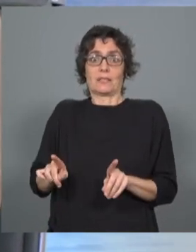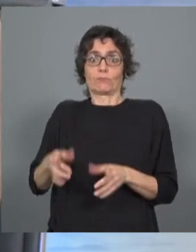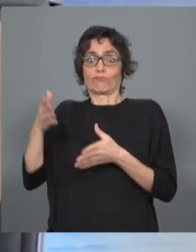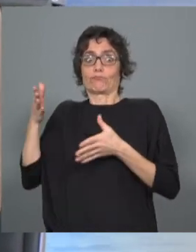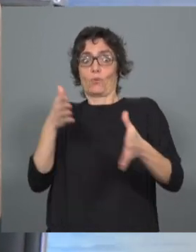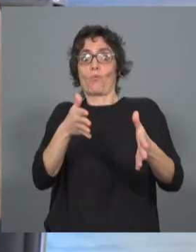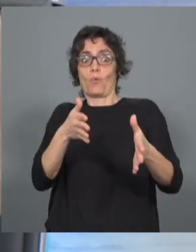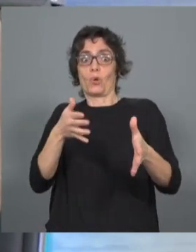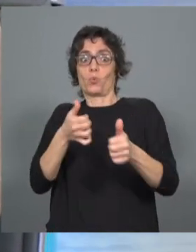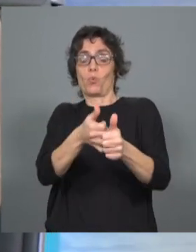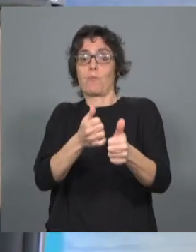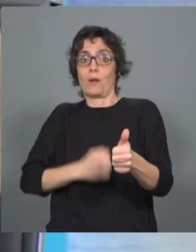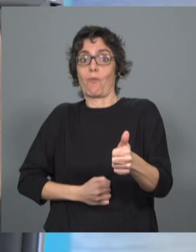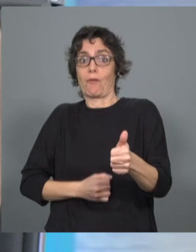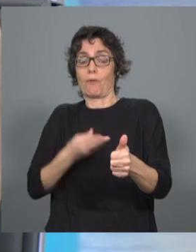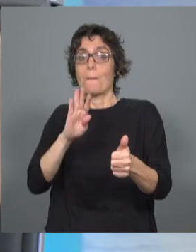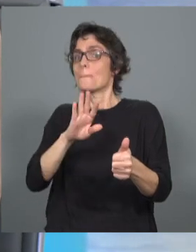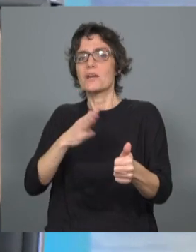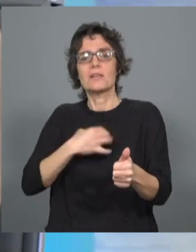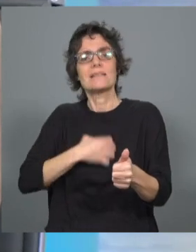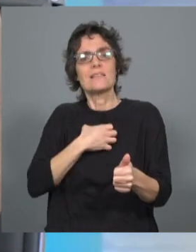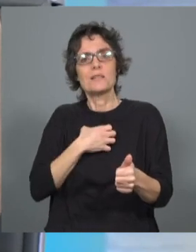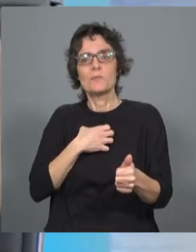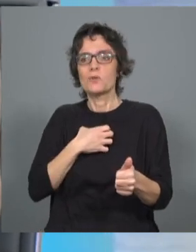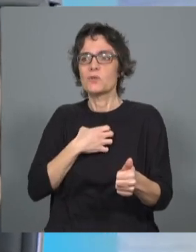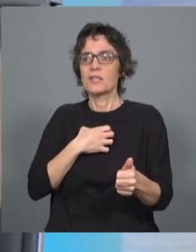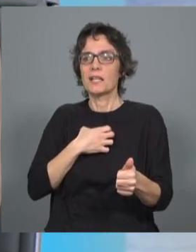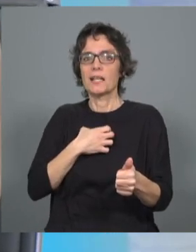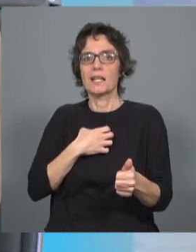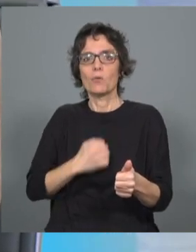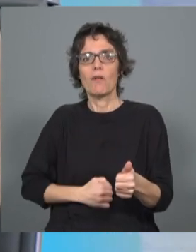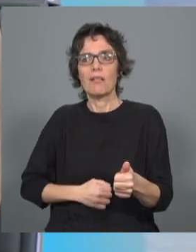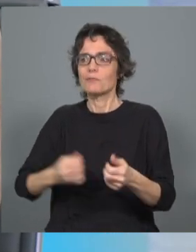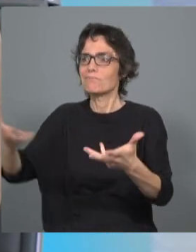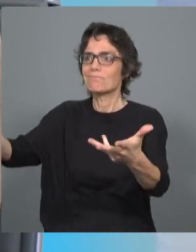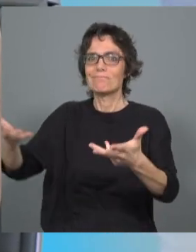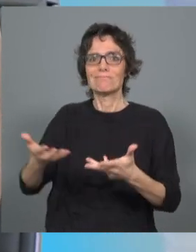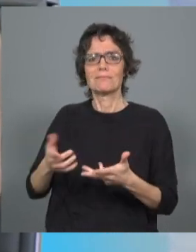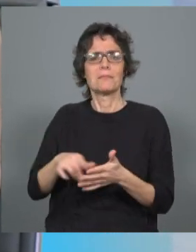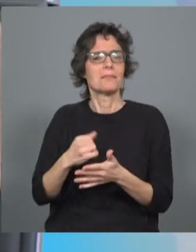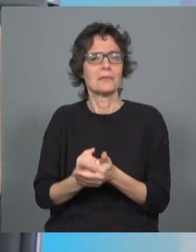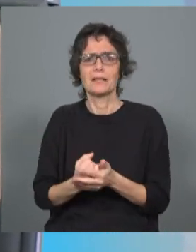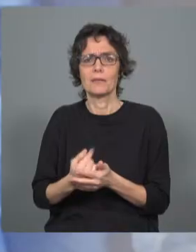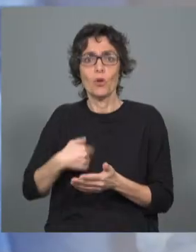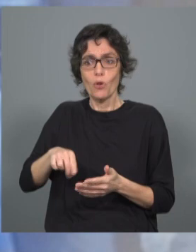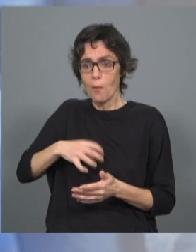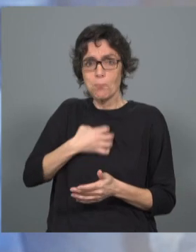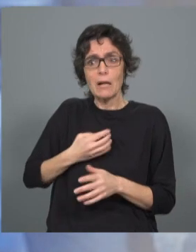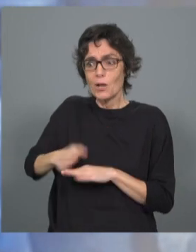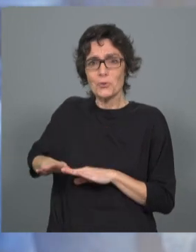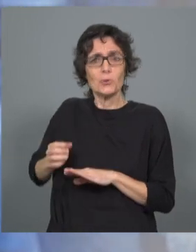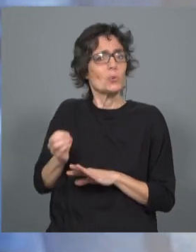que nunca nos impediu de ser acolhidos e fomos sempre, nomeadamente com o Padre Zé Manel, e que acompanha esta situação